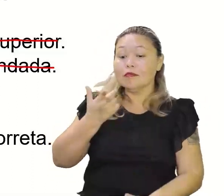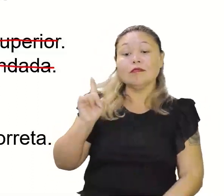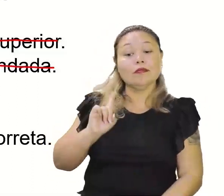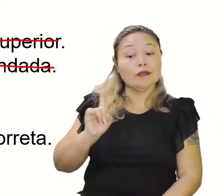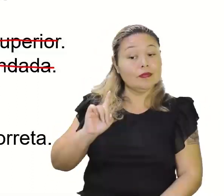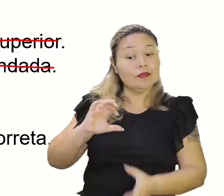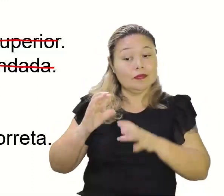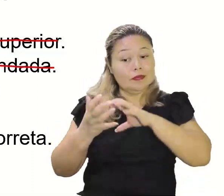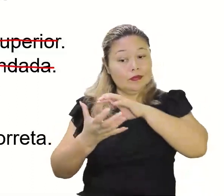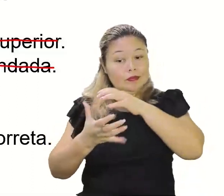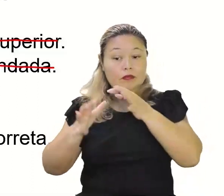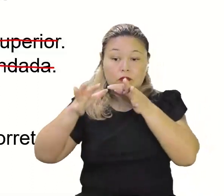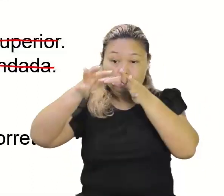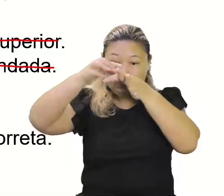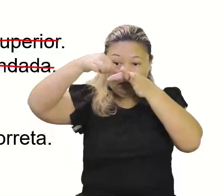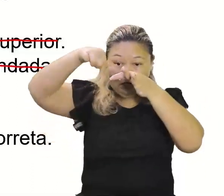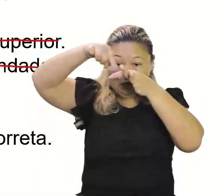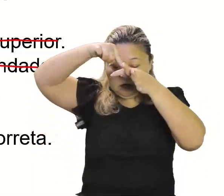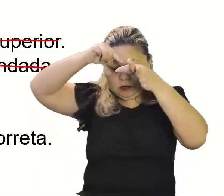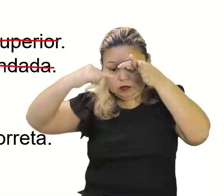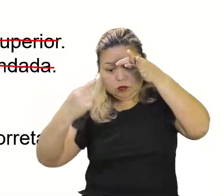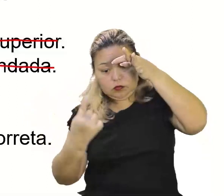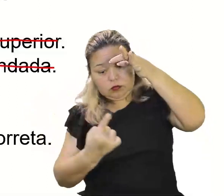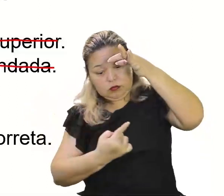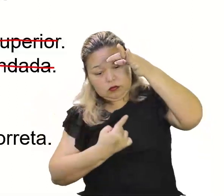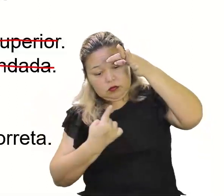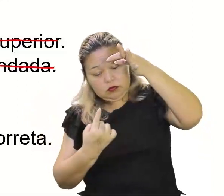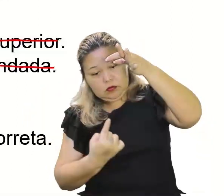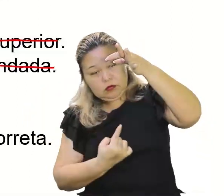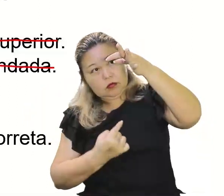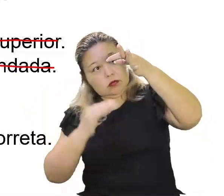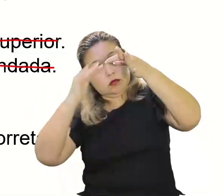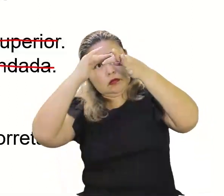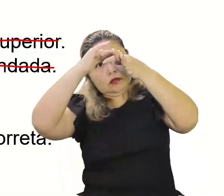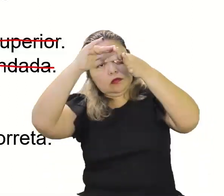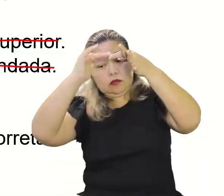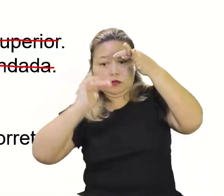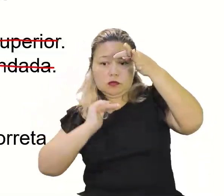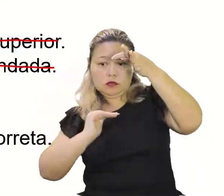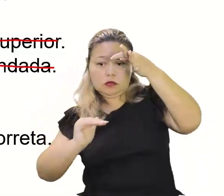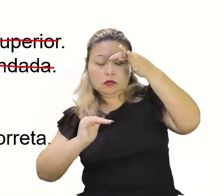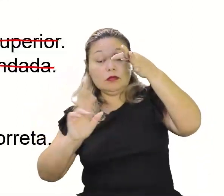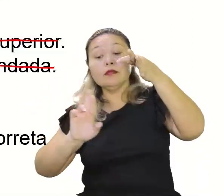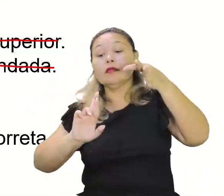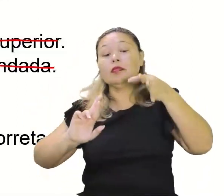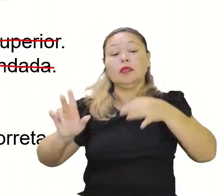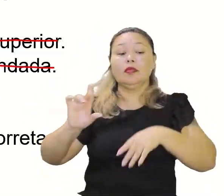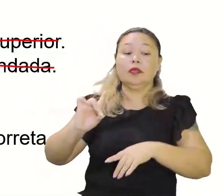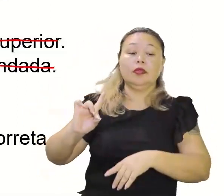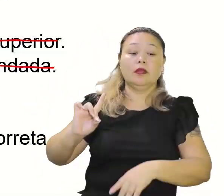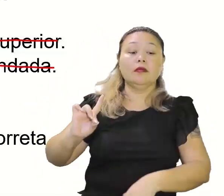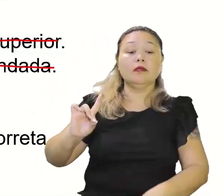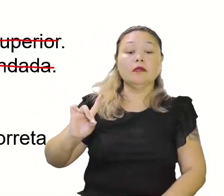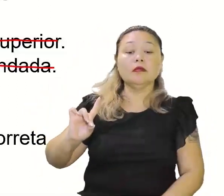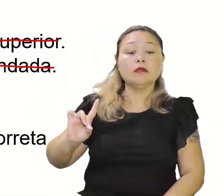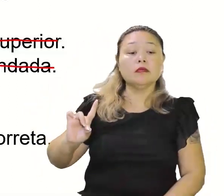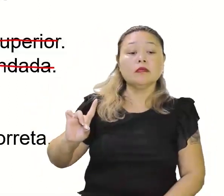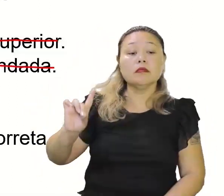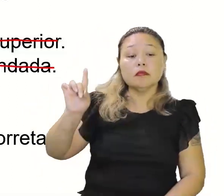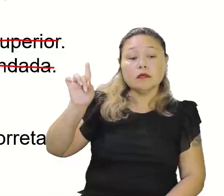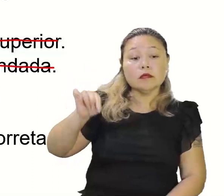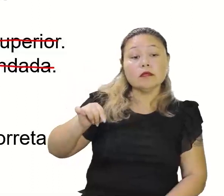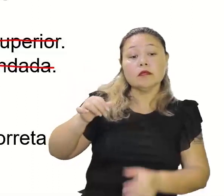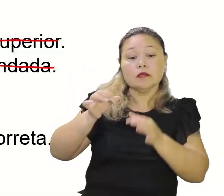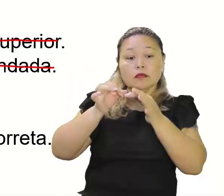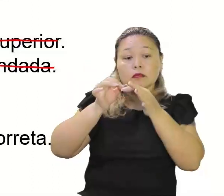não é um cilindro, né, porque não tem uma parte arredondada, então não pode ser a letra D. E um prisma também não